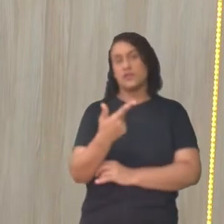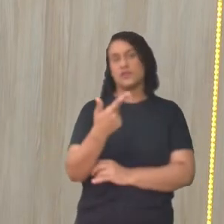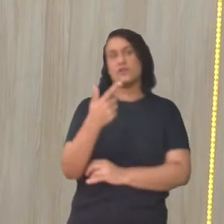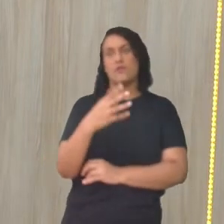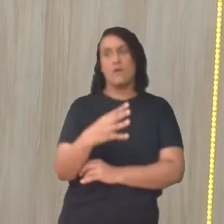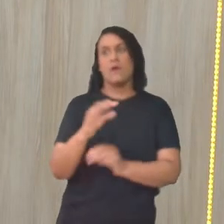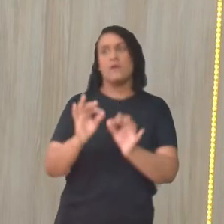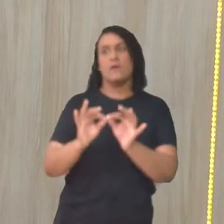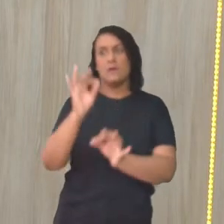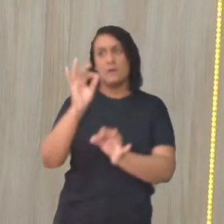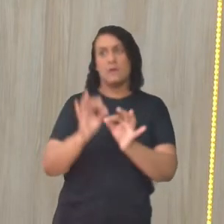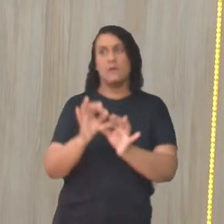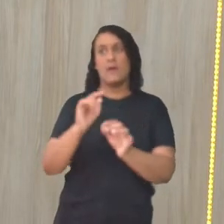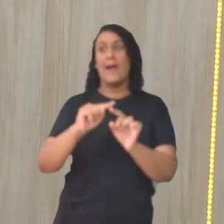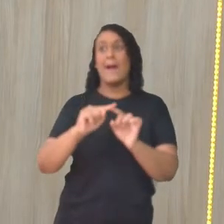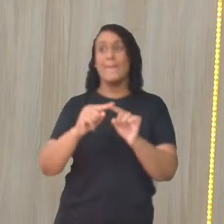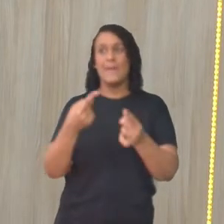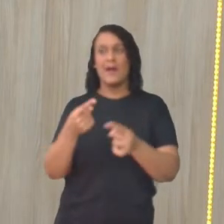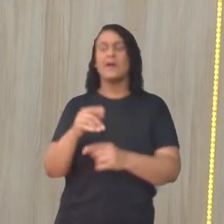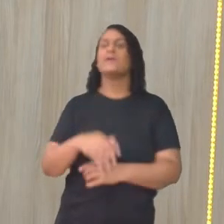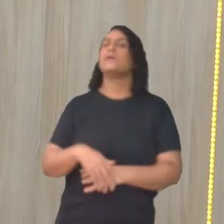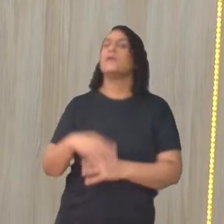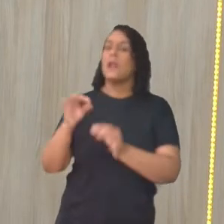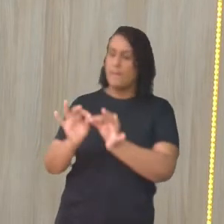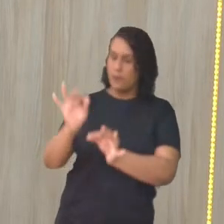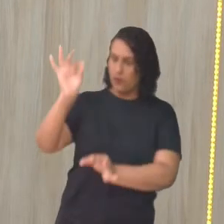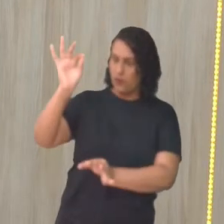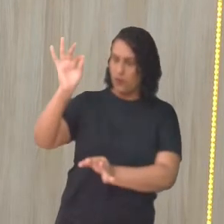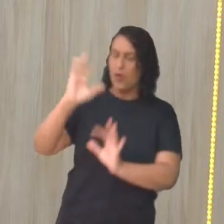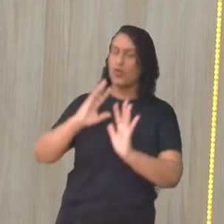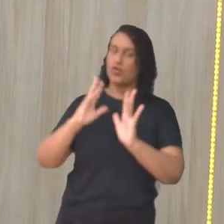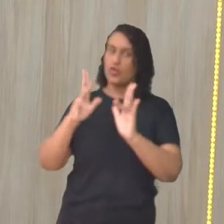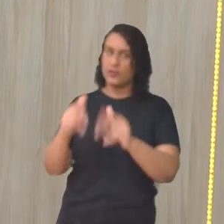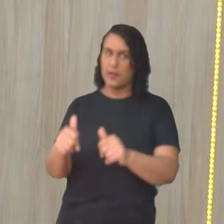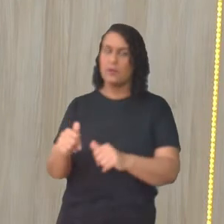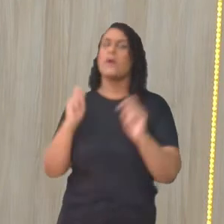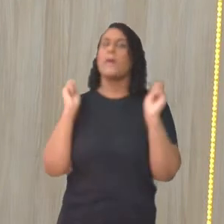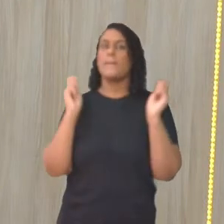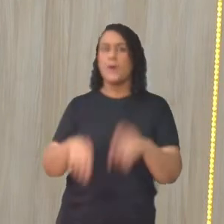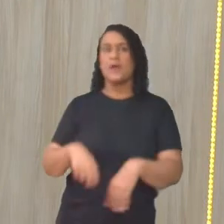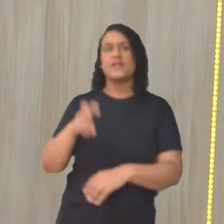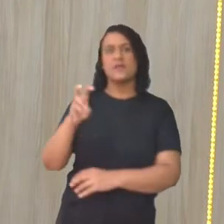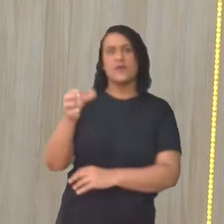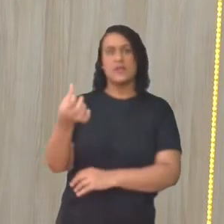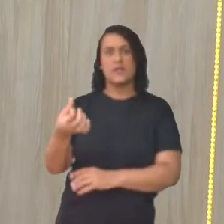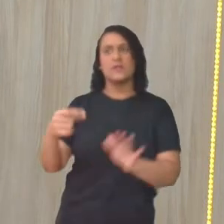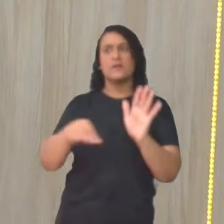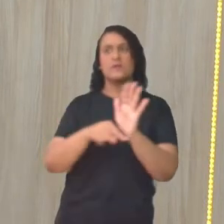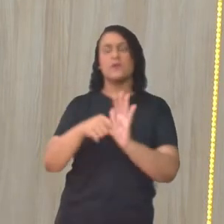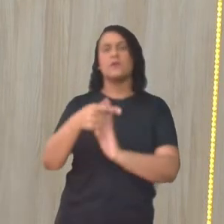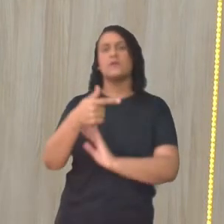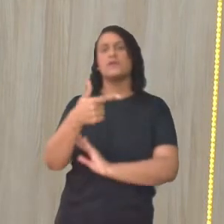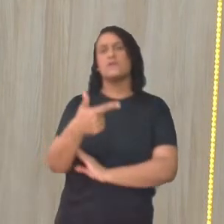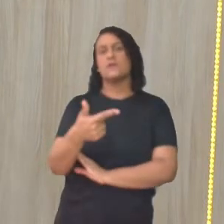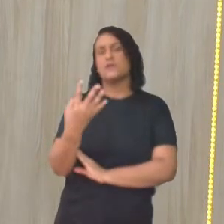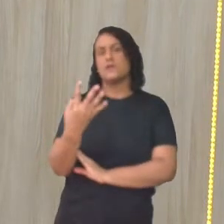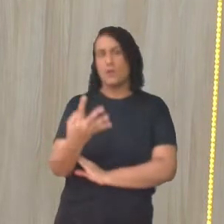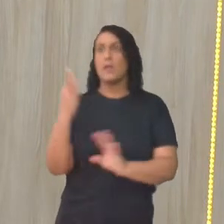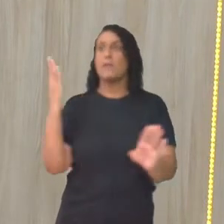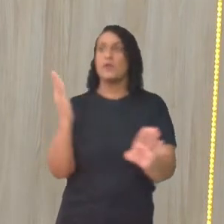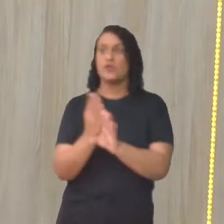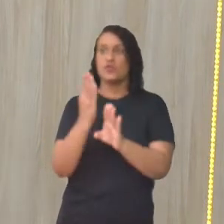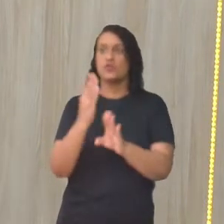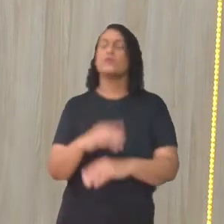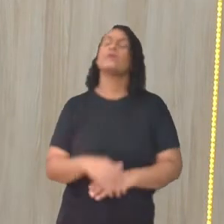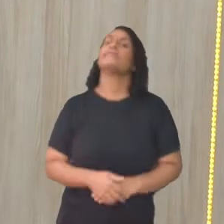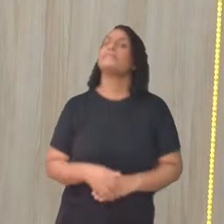mas ele diz o total, ó. Se ele diz o total, eu posso subtrair esse desse e descobrir quem é esse. Isso a gente vai usar aquele